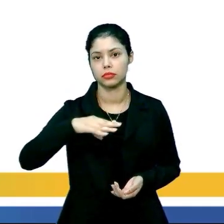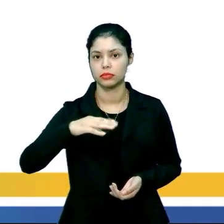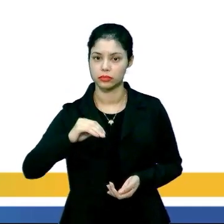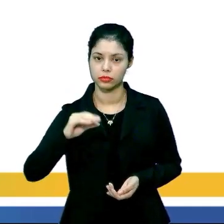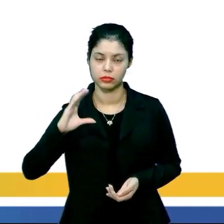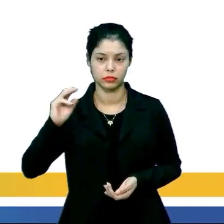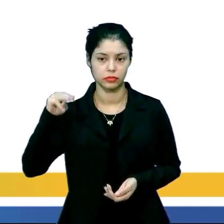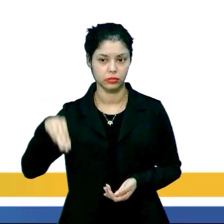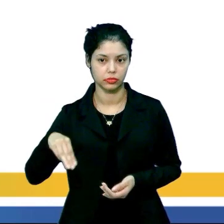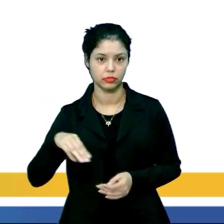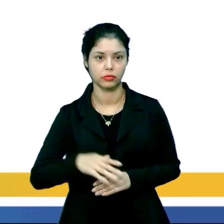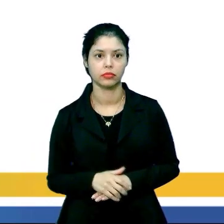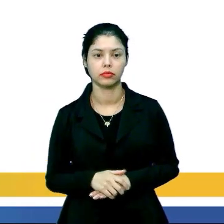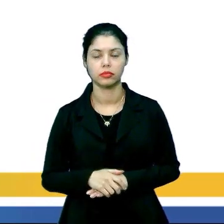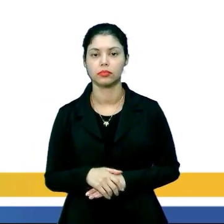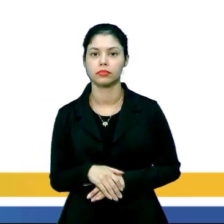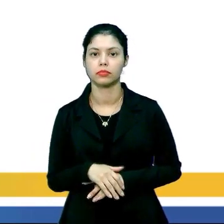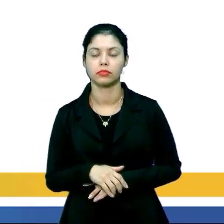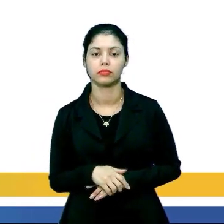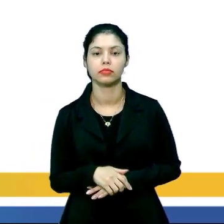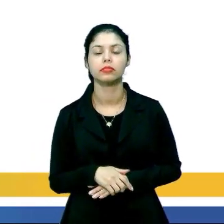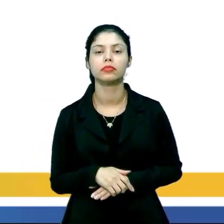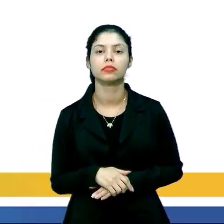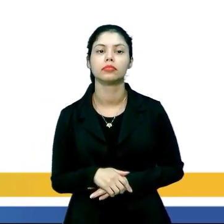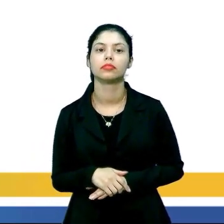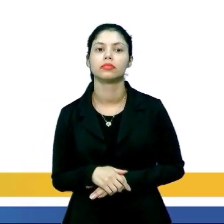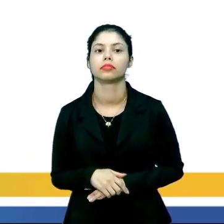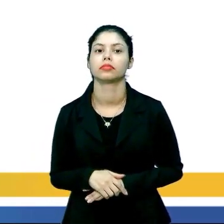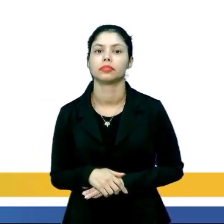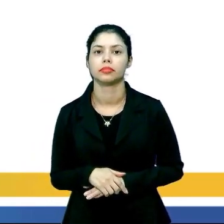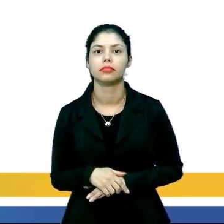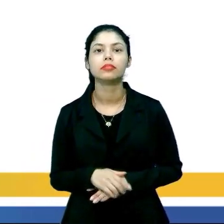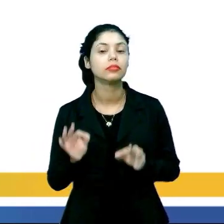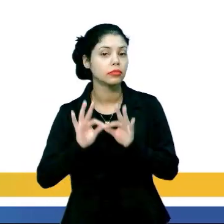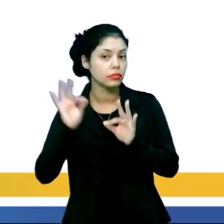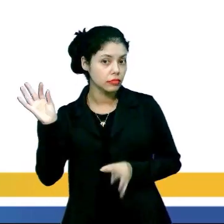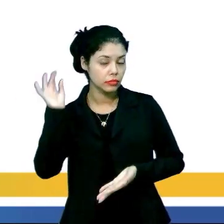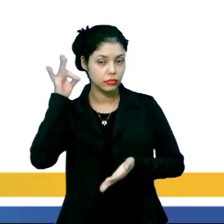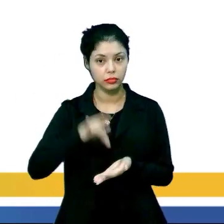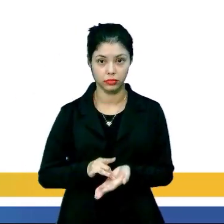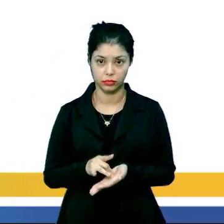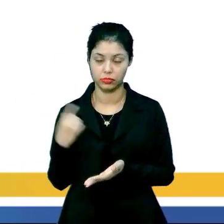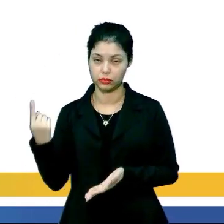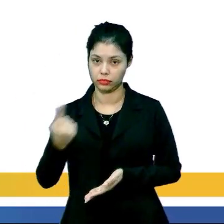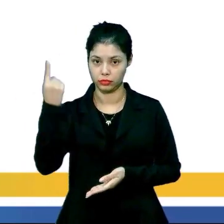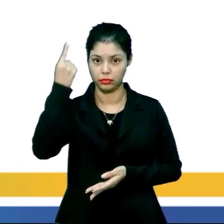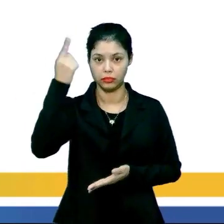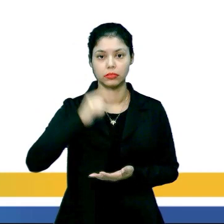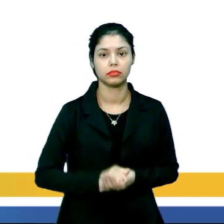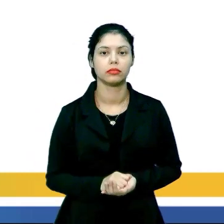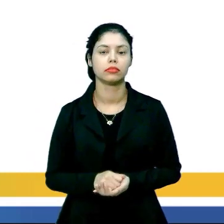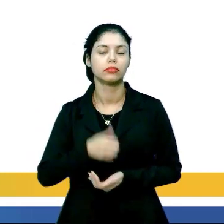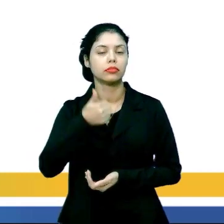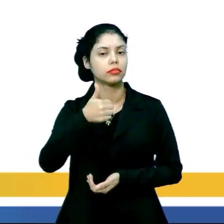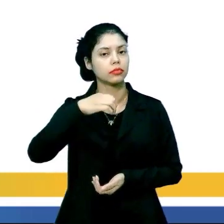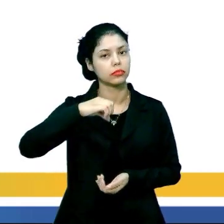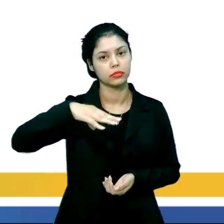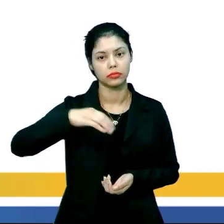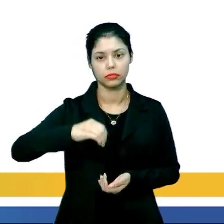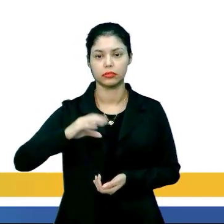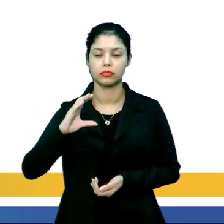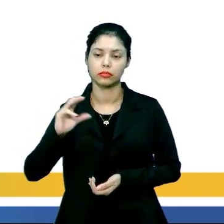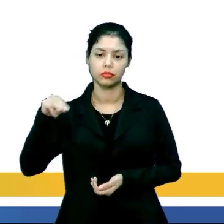é 190 centímetros. Então, a medida real da altura desse